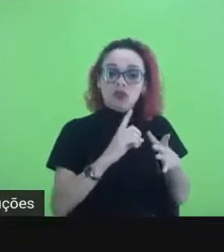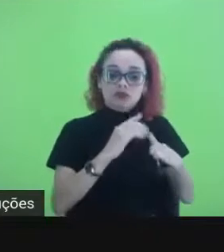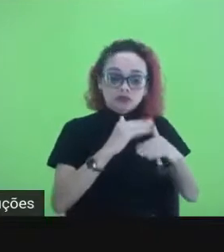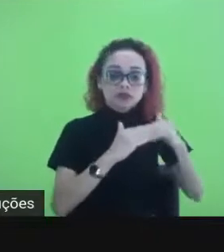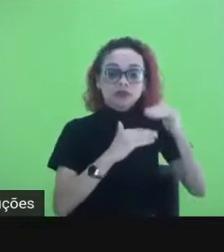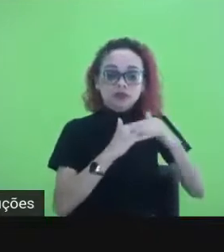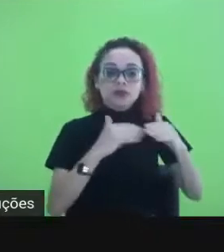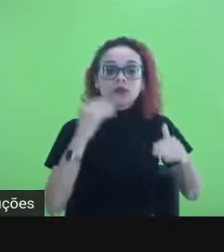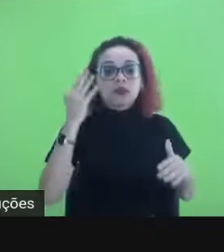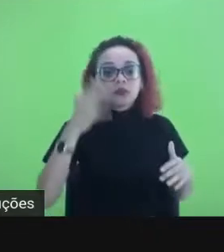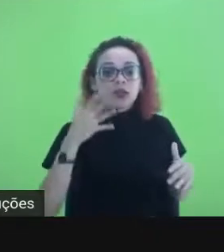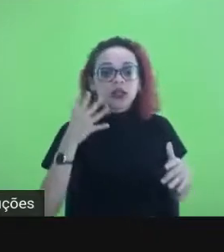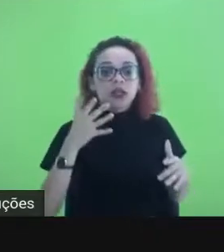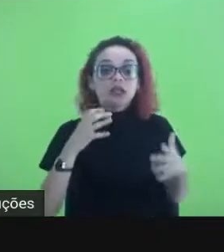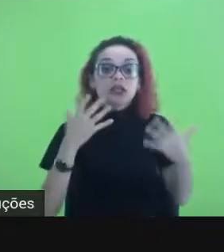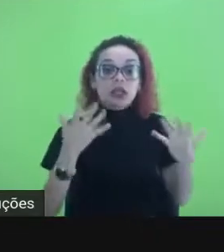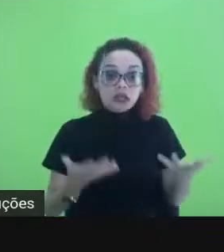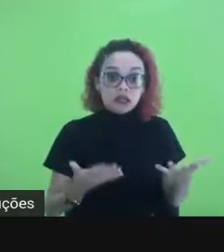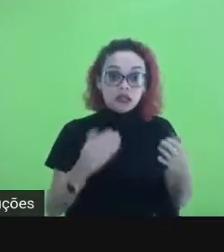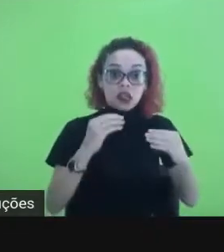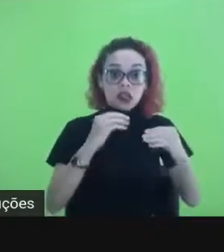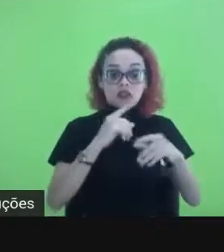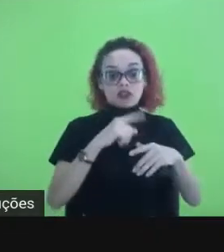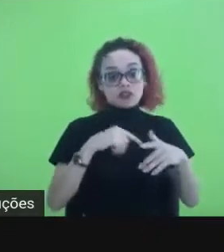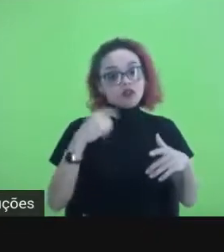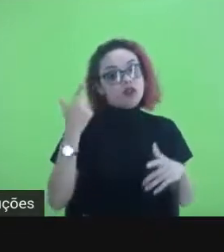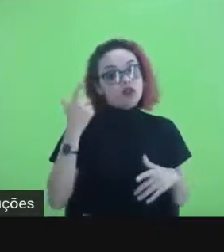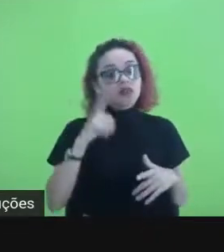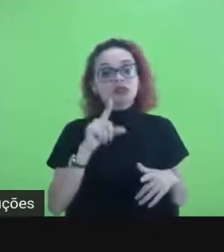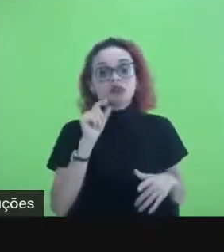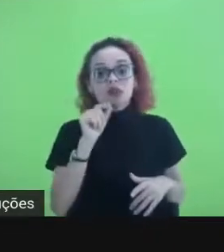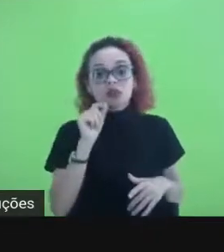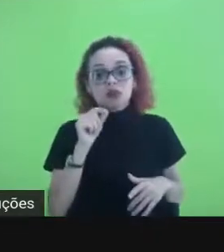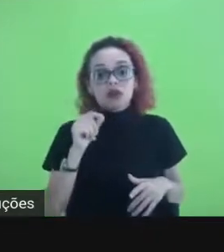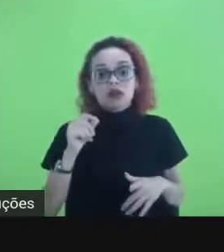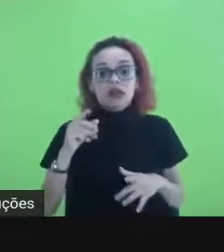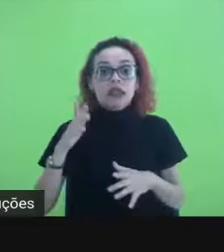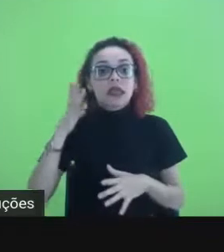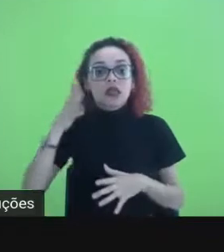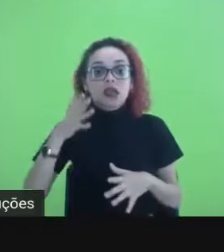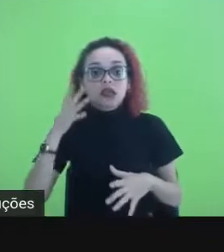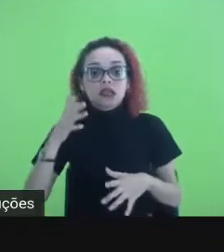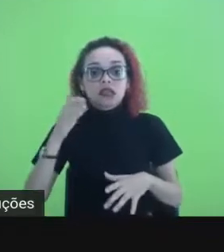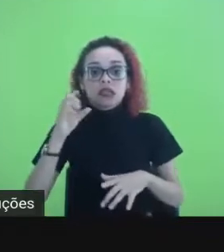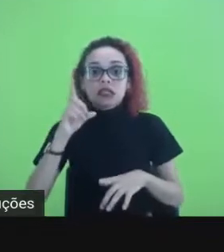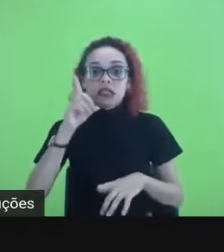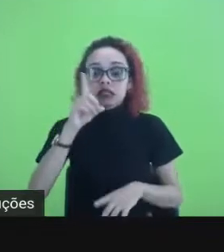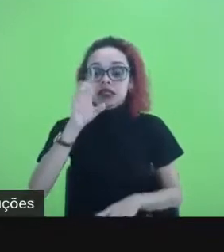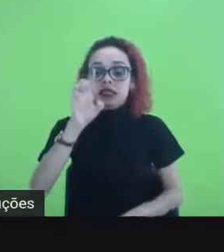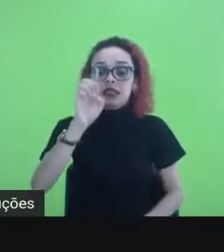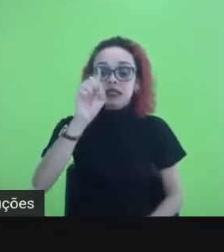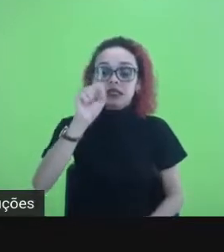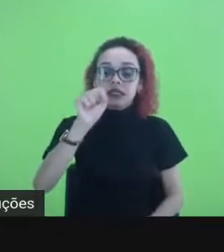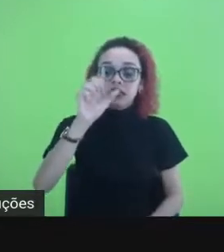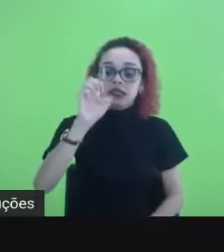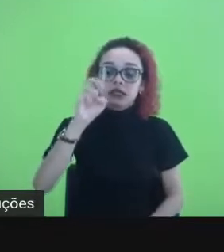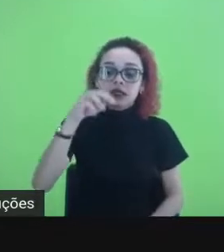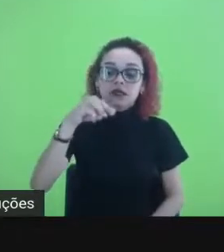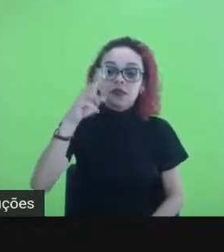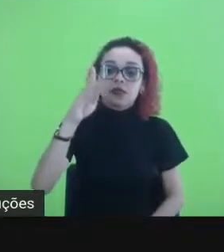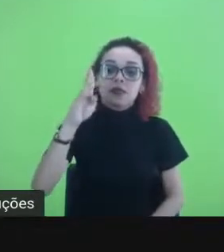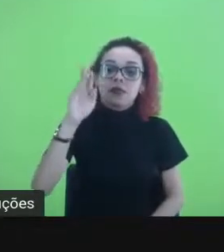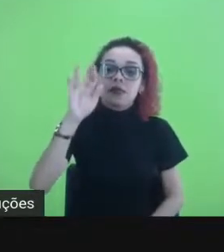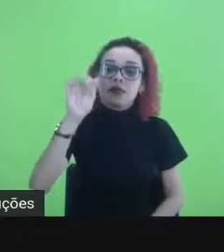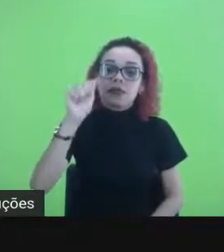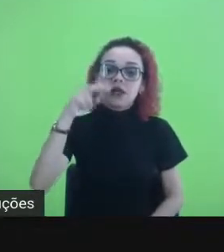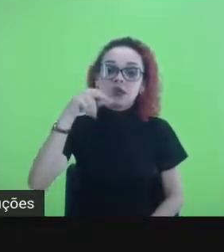E aí, a partir dessa construção dessa sessão, que, né, se chamou Desembranquecendo a Cidade, onde a gente pautou justamente,